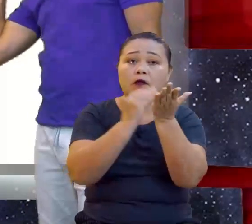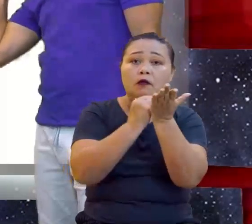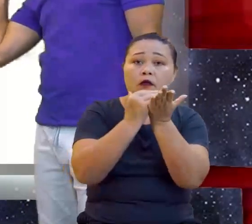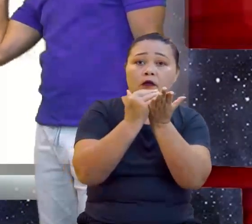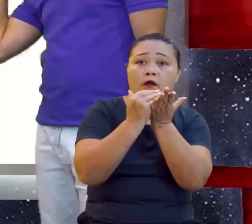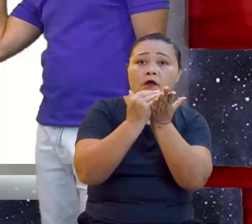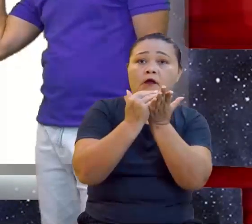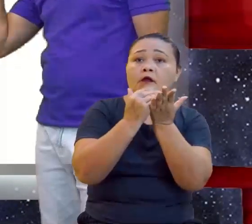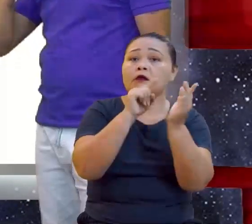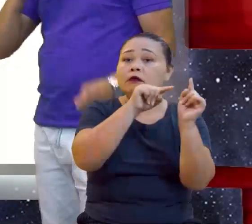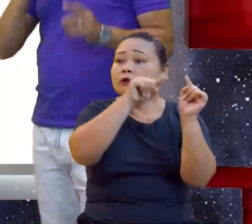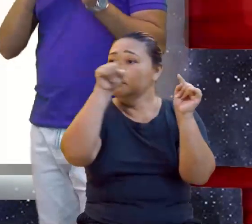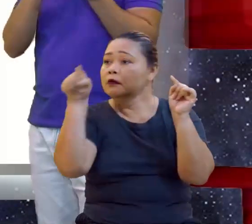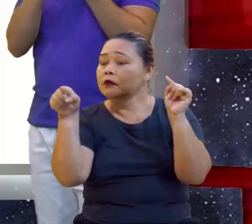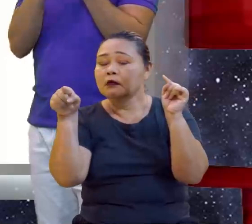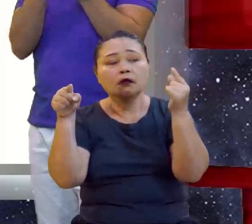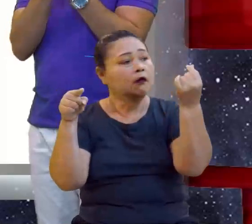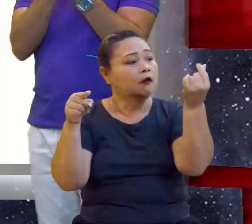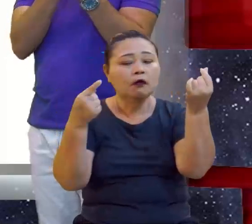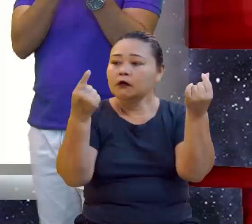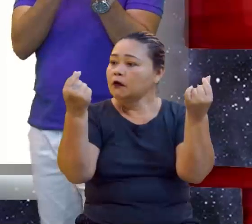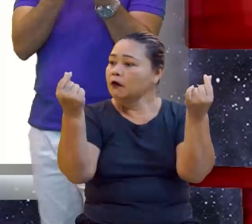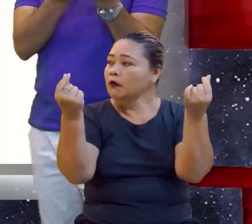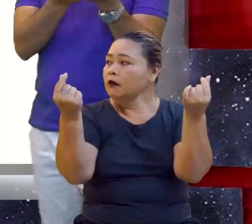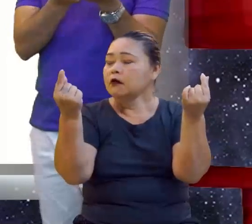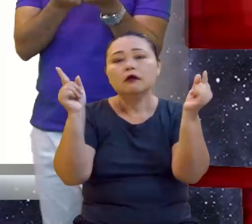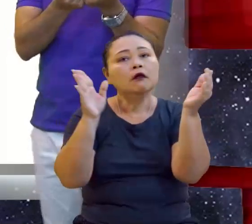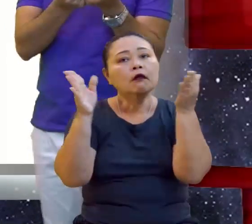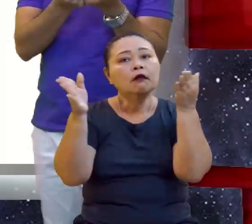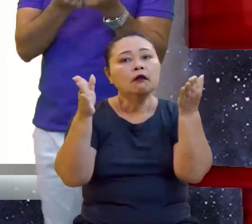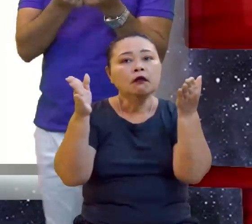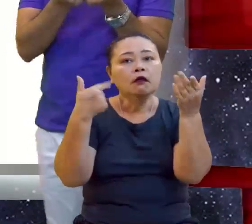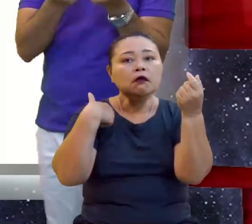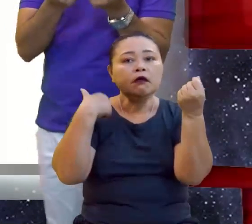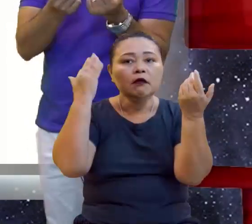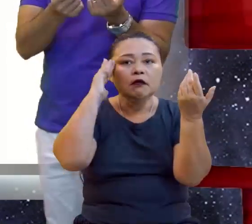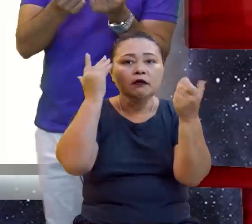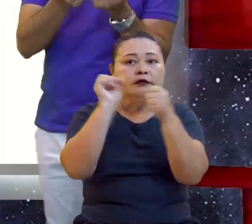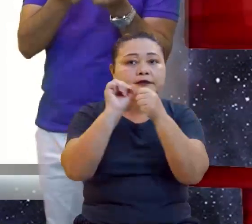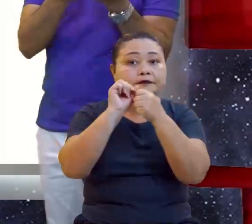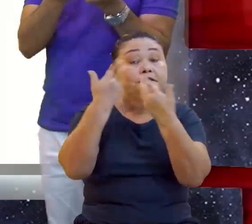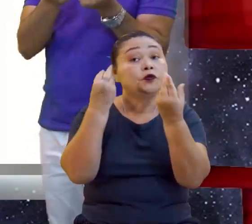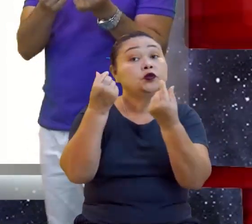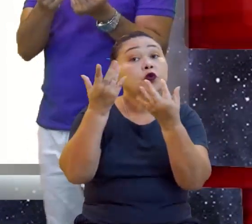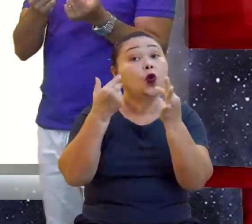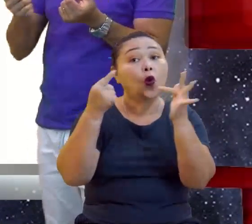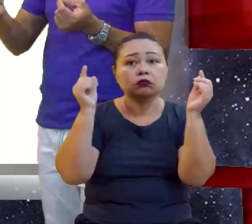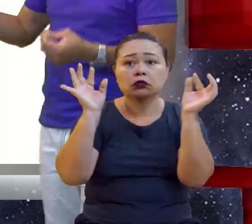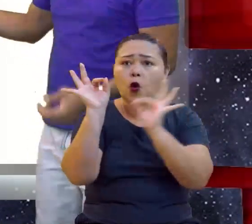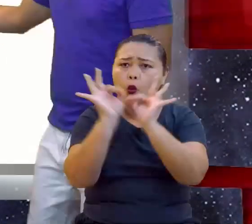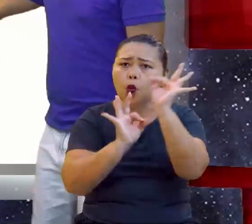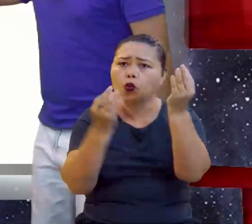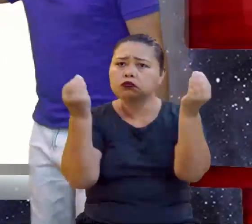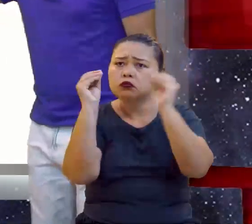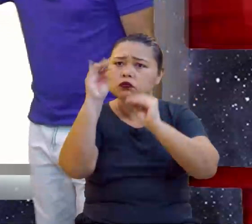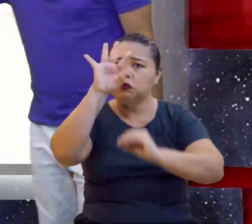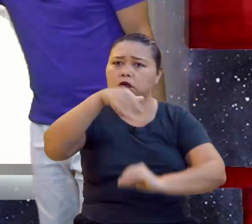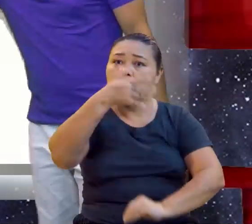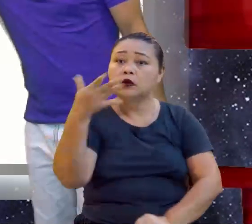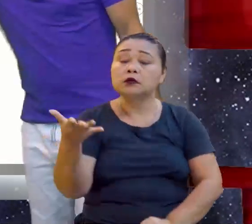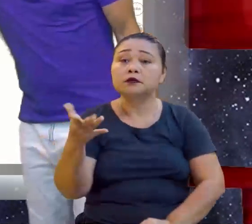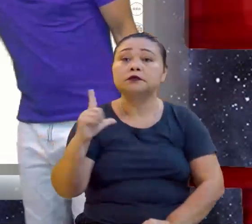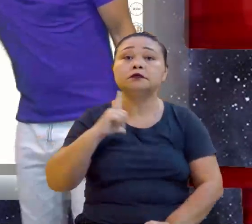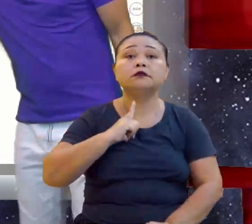e a arrecadação. E aí é um detalhe de você entender, trabalhar a parte de estatística, a organização da tabela. Se o